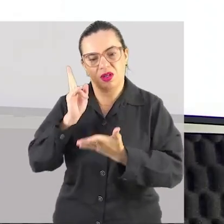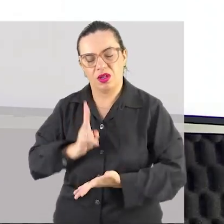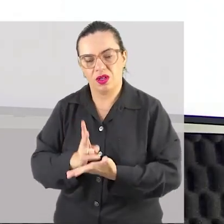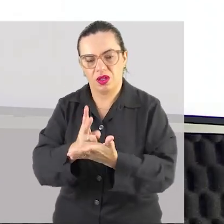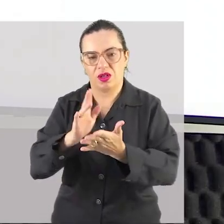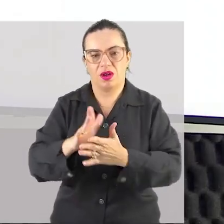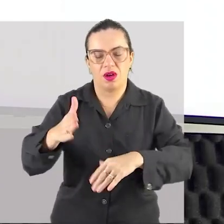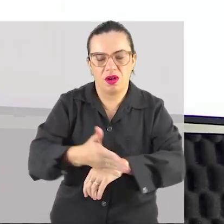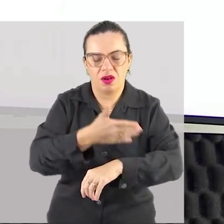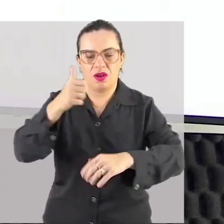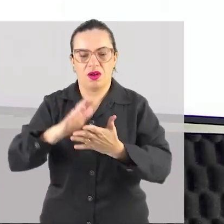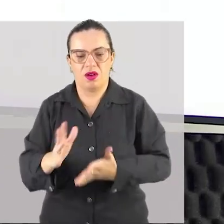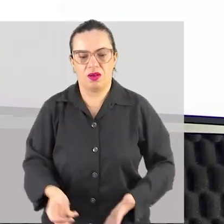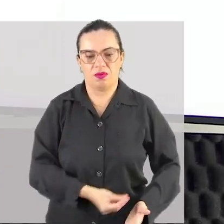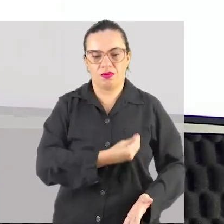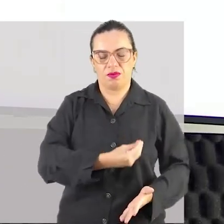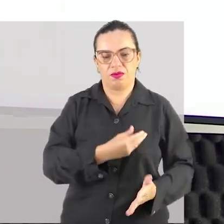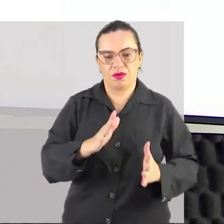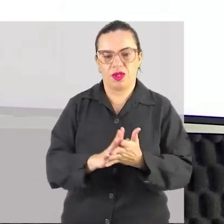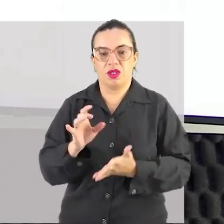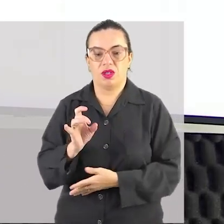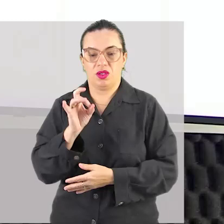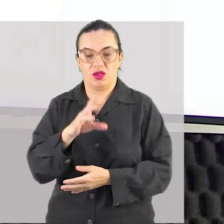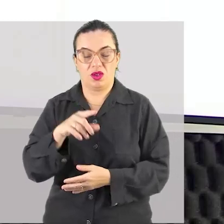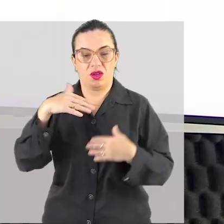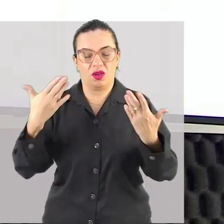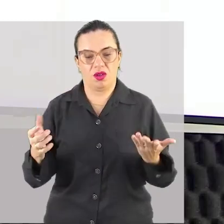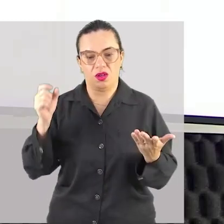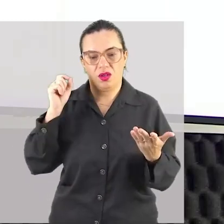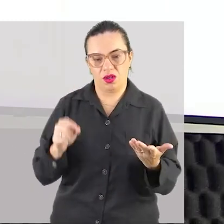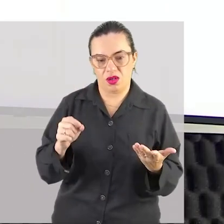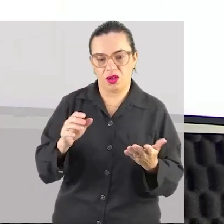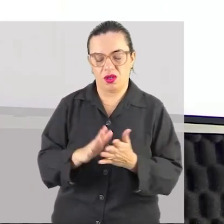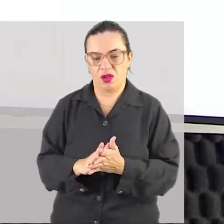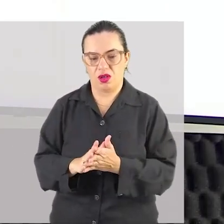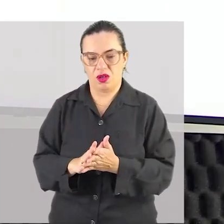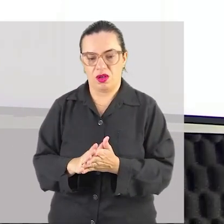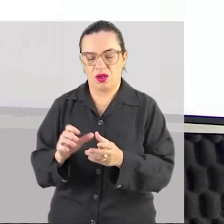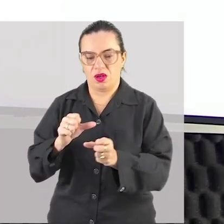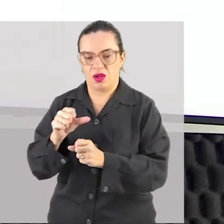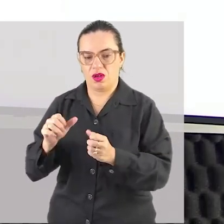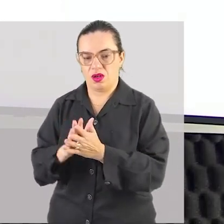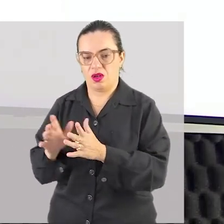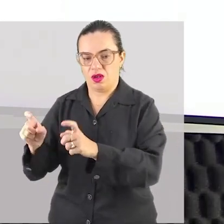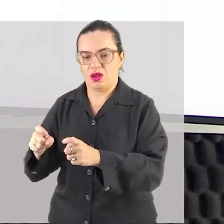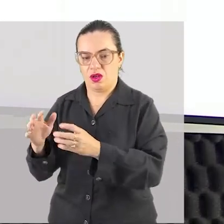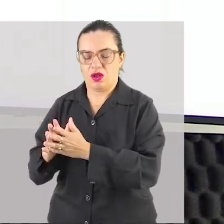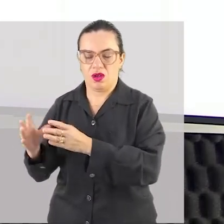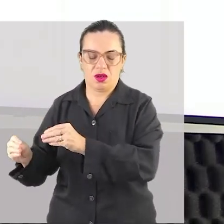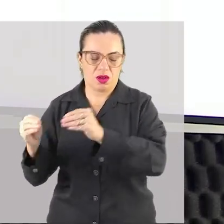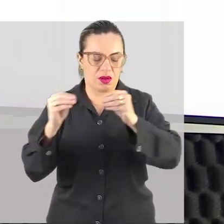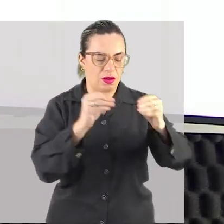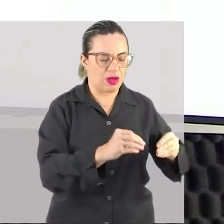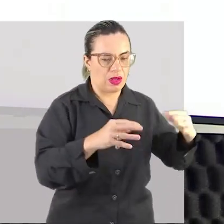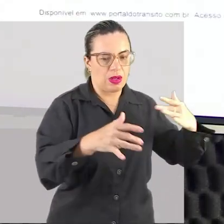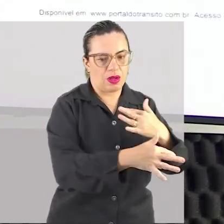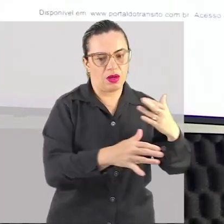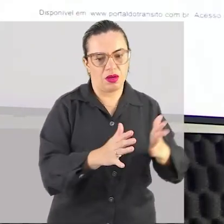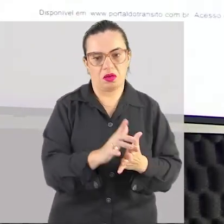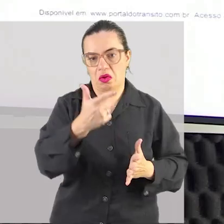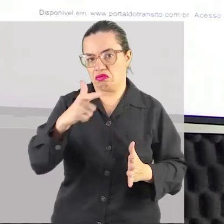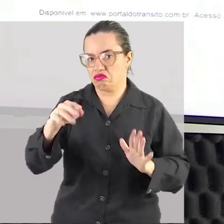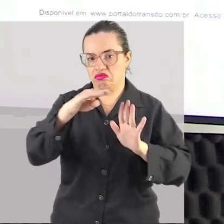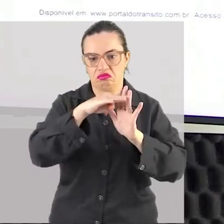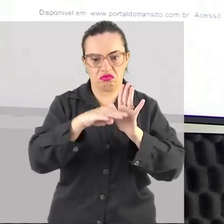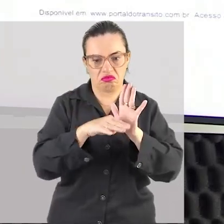de buscar melhores condições de vida só que isso aí gente é êxodo rural que não tem nem alternativa aqui e se você